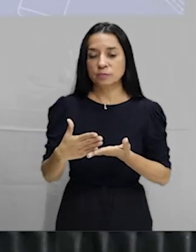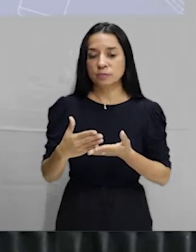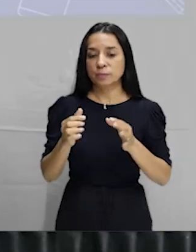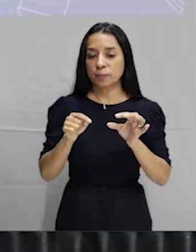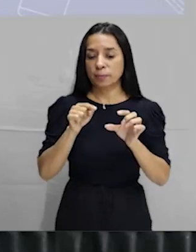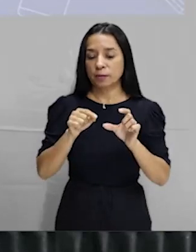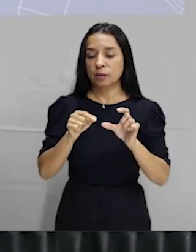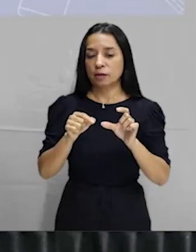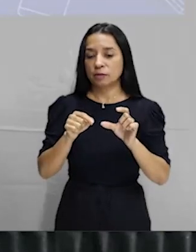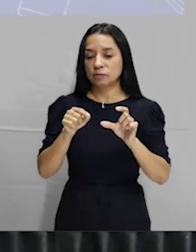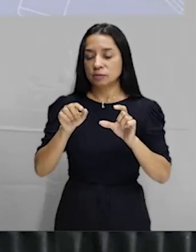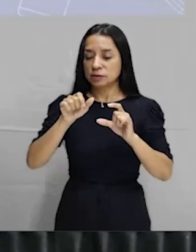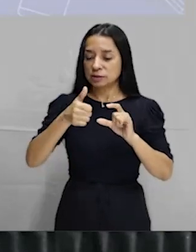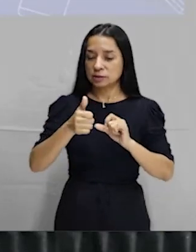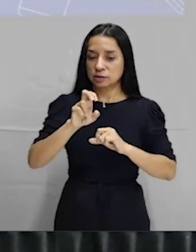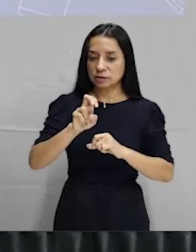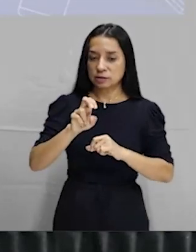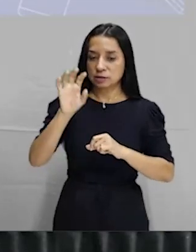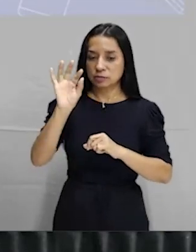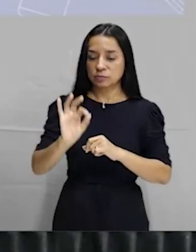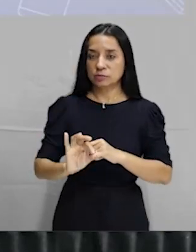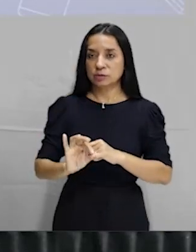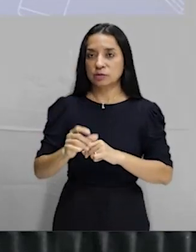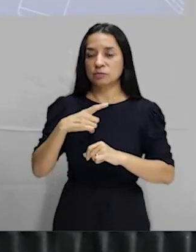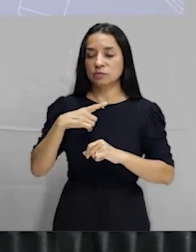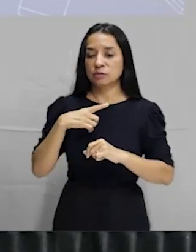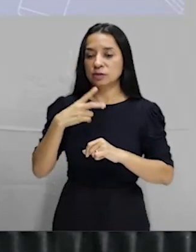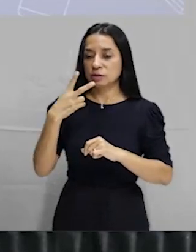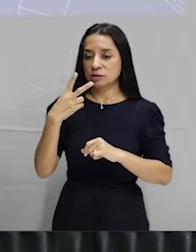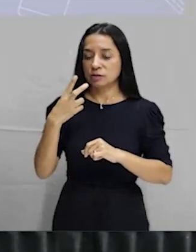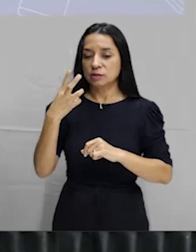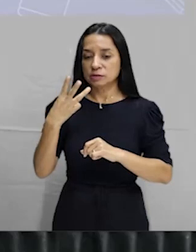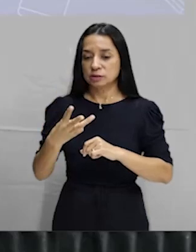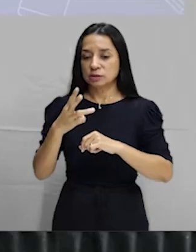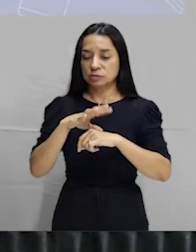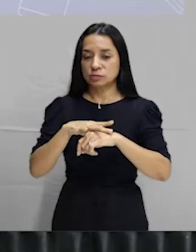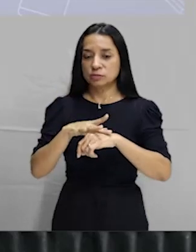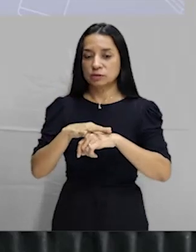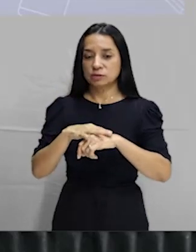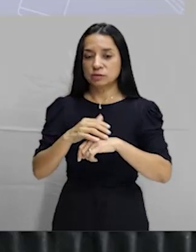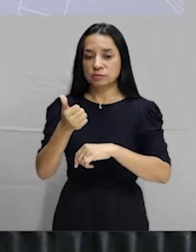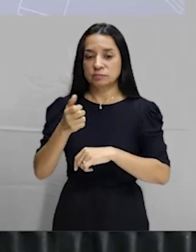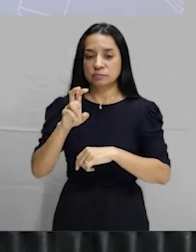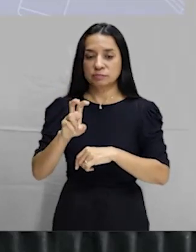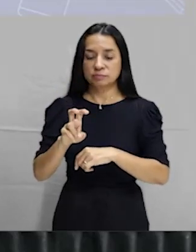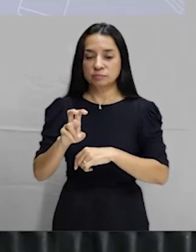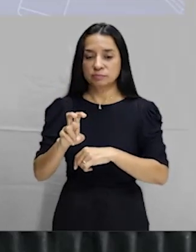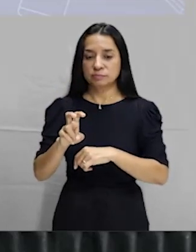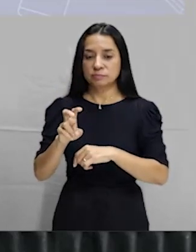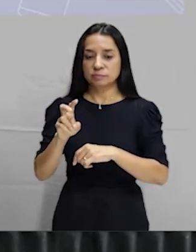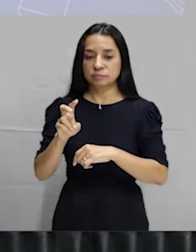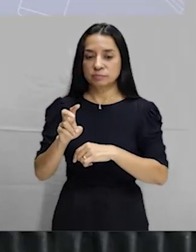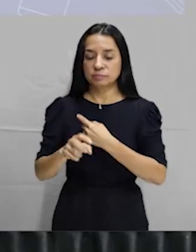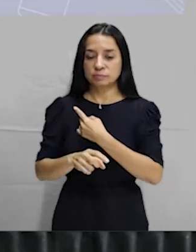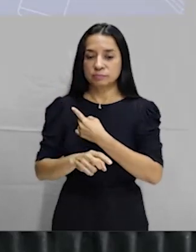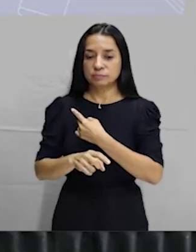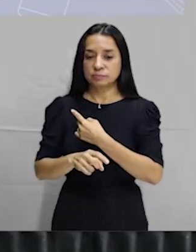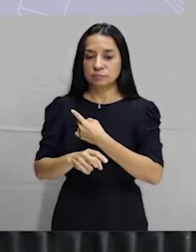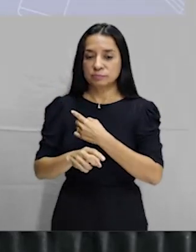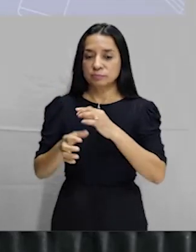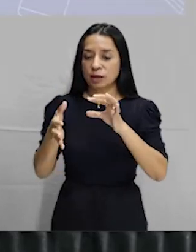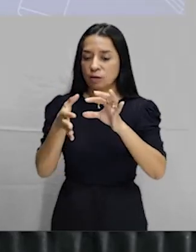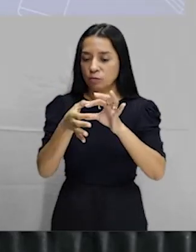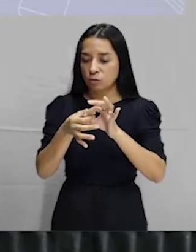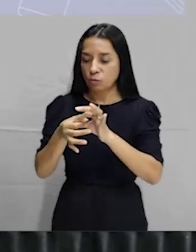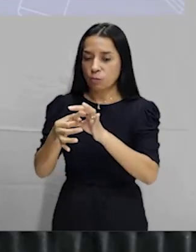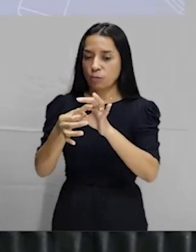lá, né, 15% foi afetado pelas 3 doenças. 15, ó, esse espaço é comum aos